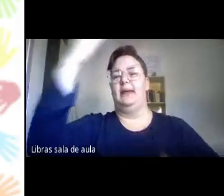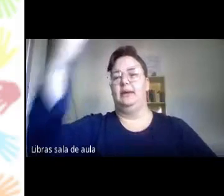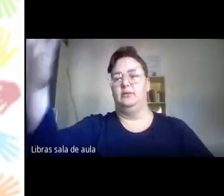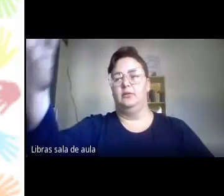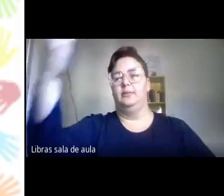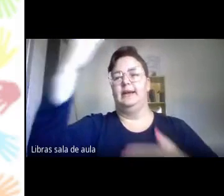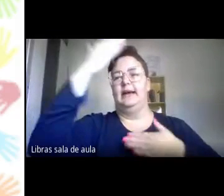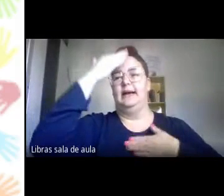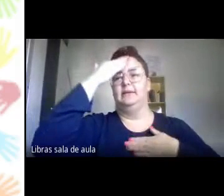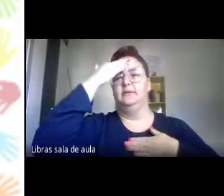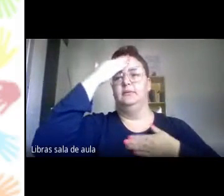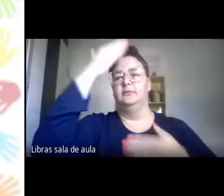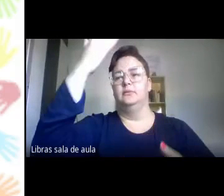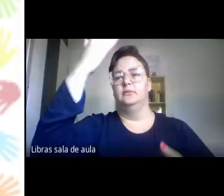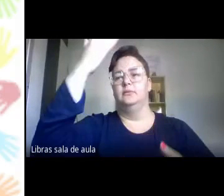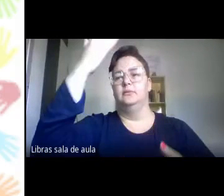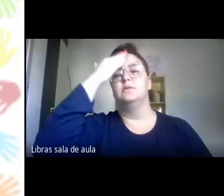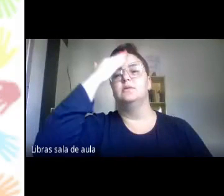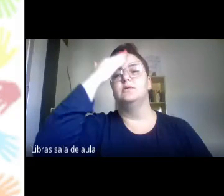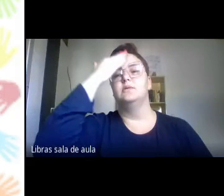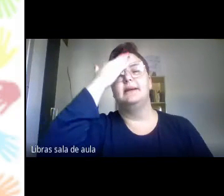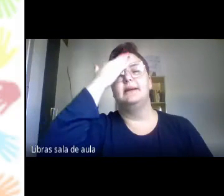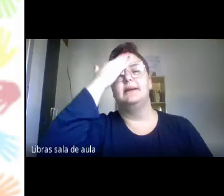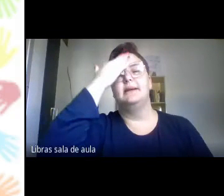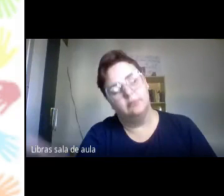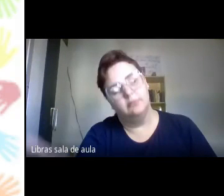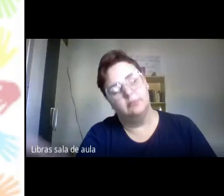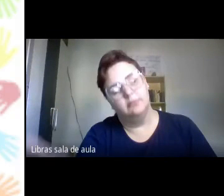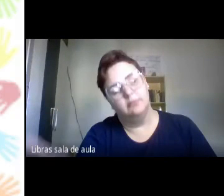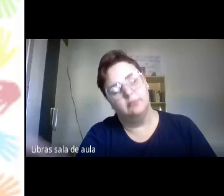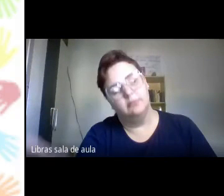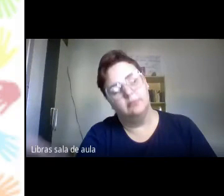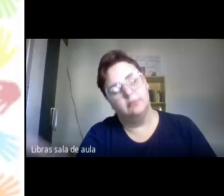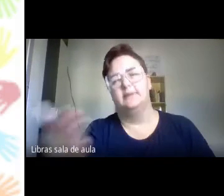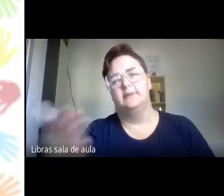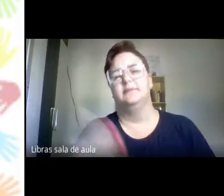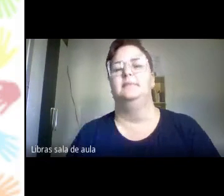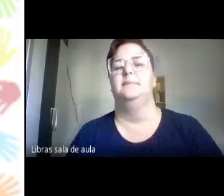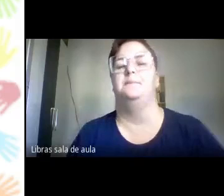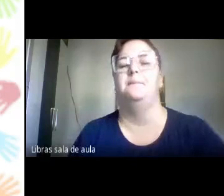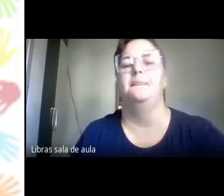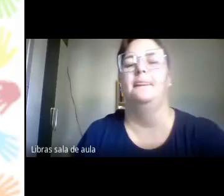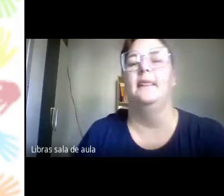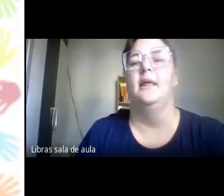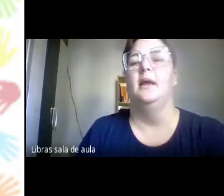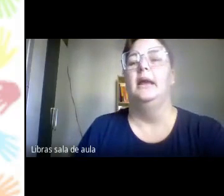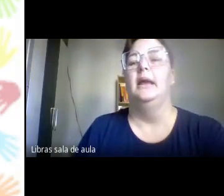do peito, obrigado, ou usar apenas uma mão. Obrigado.